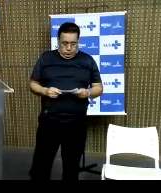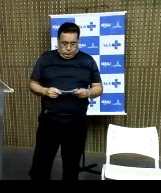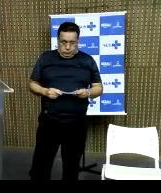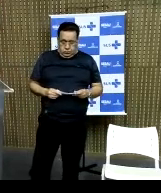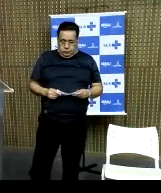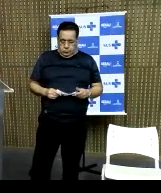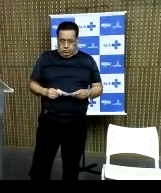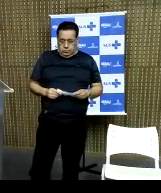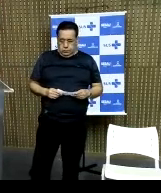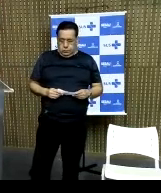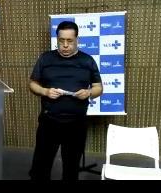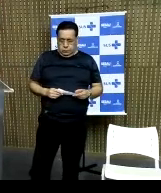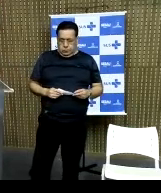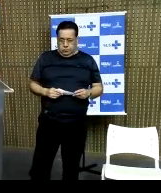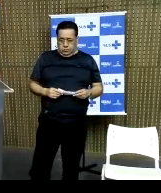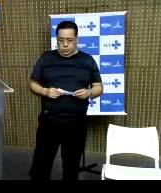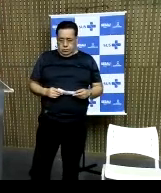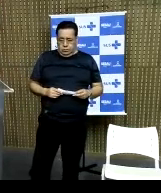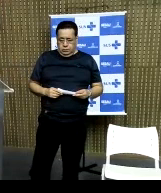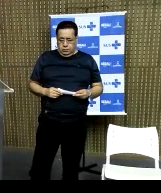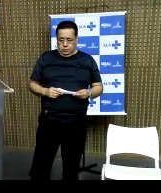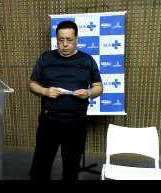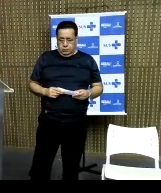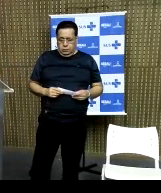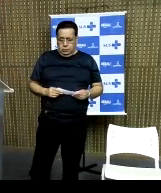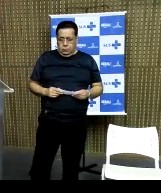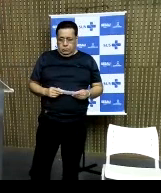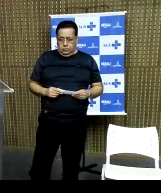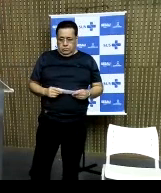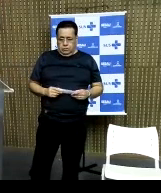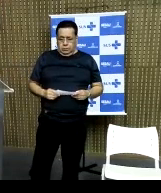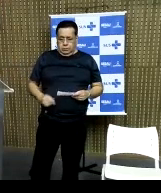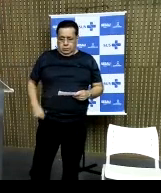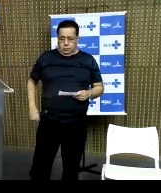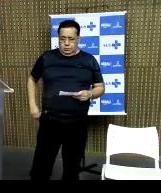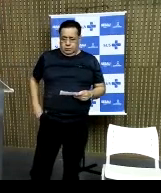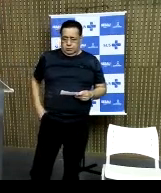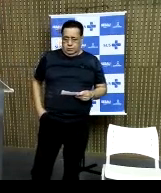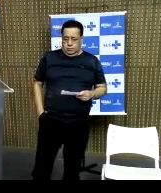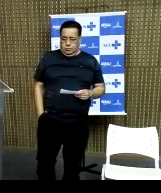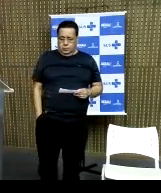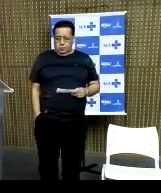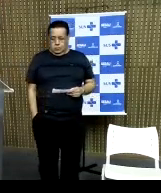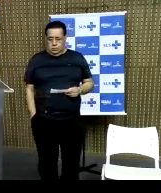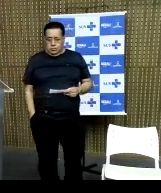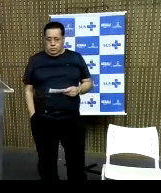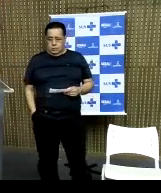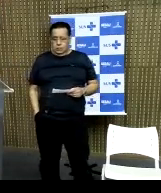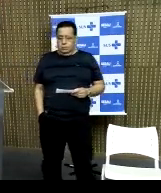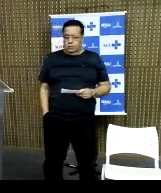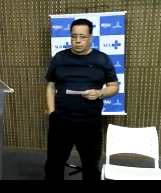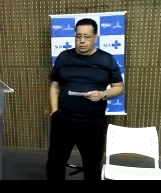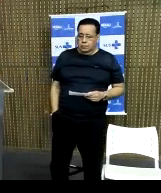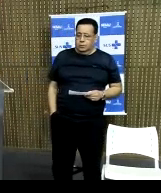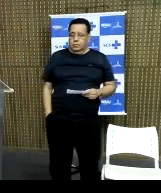COVID. O fluxo Fast Track a gente também realizou, ainda realiza, quer dizer, né,